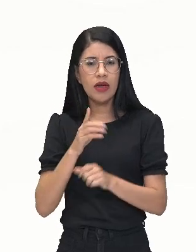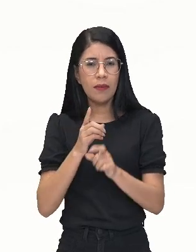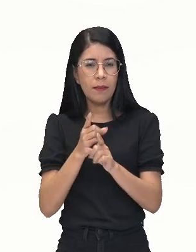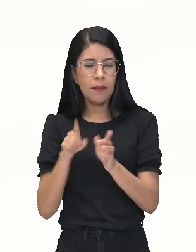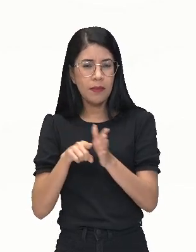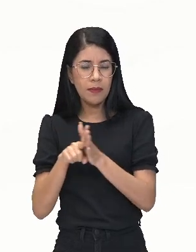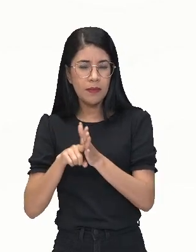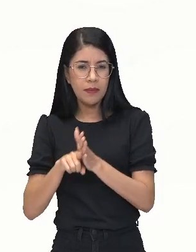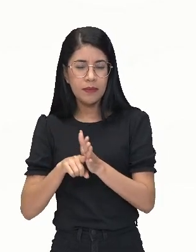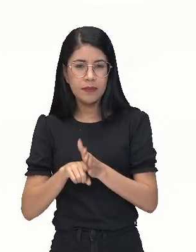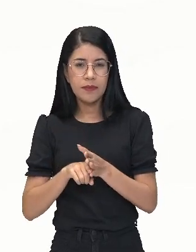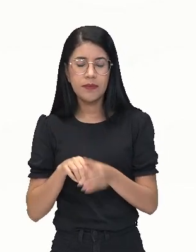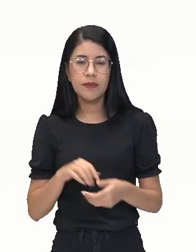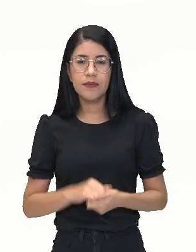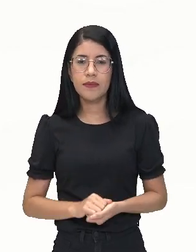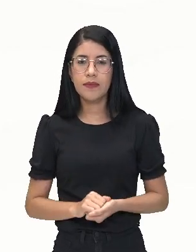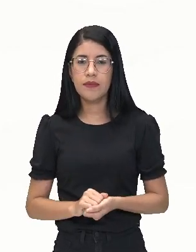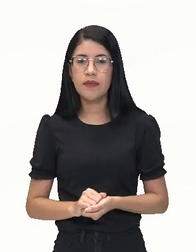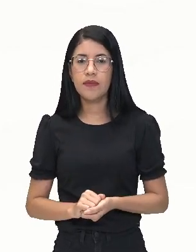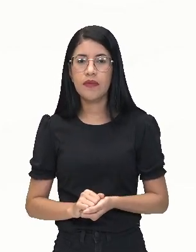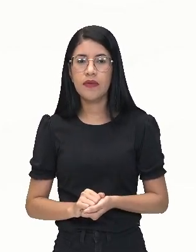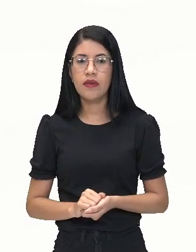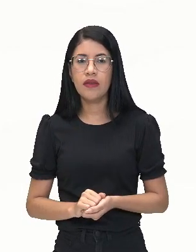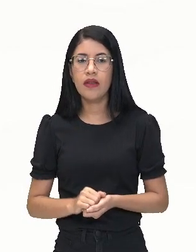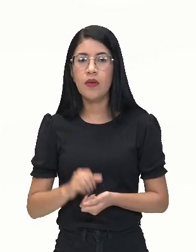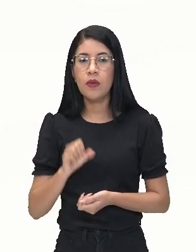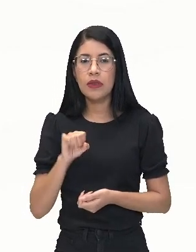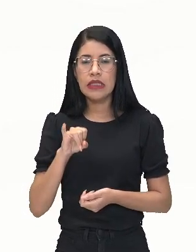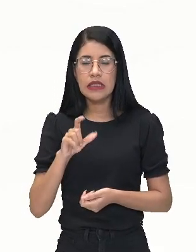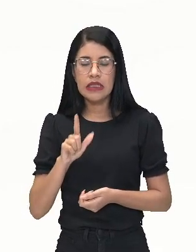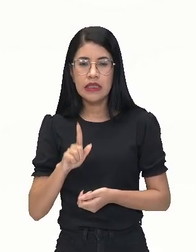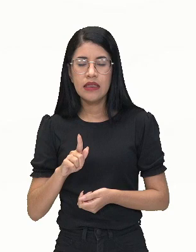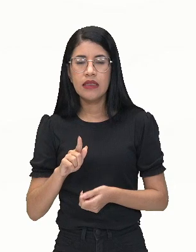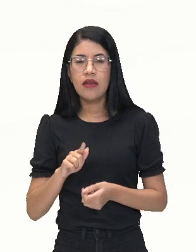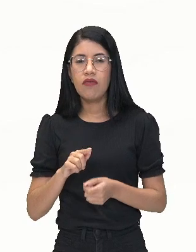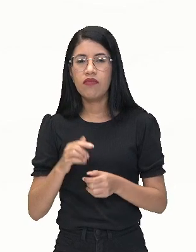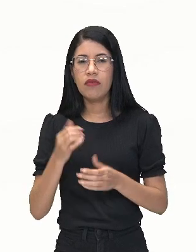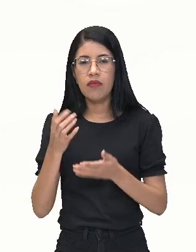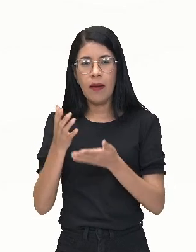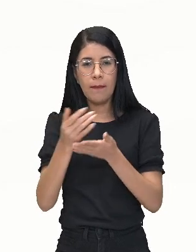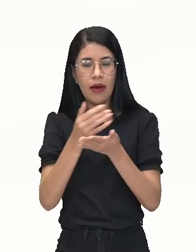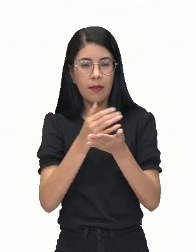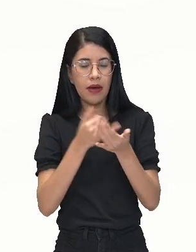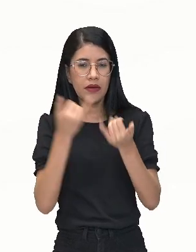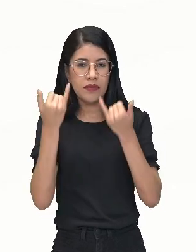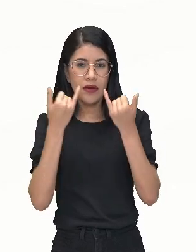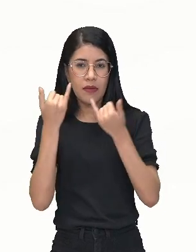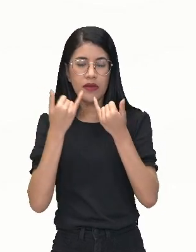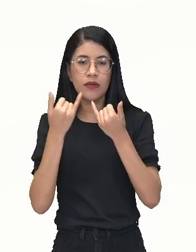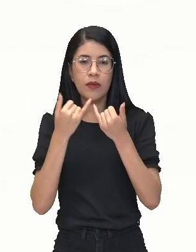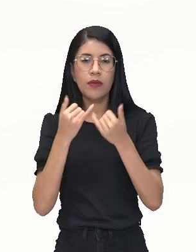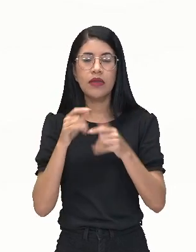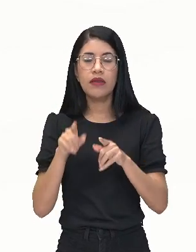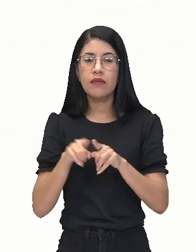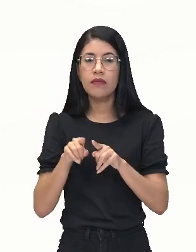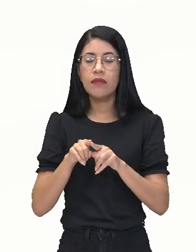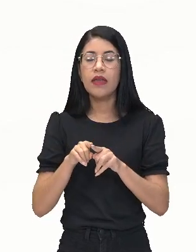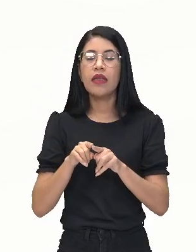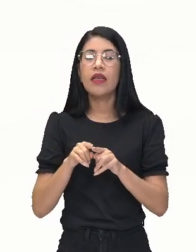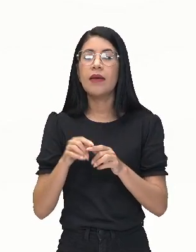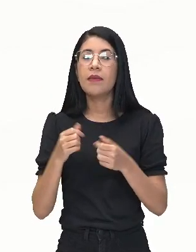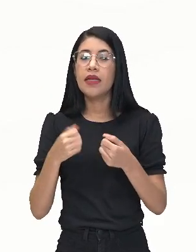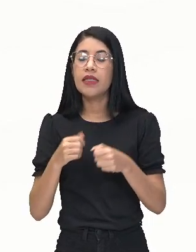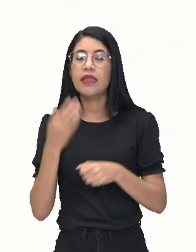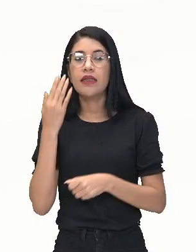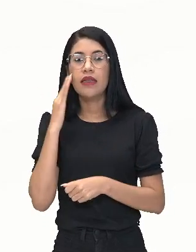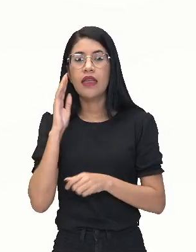bom? Então, os SIGs são bancos de dados de informações espaciais. E o importante aqui é saber que eles